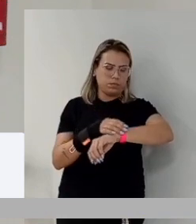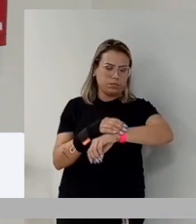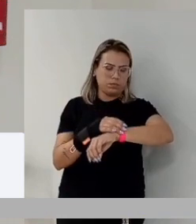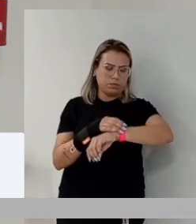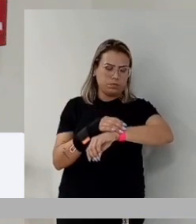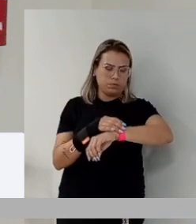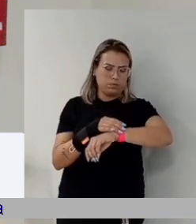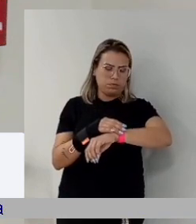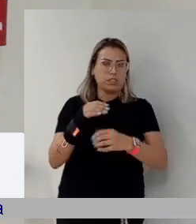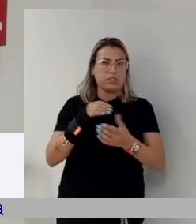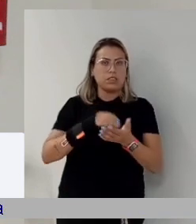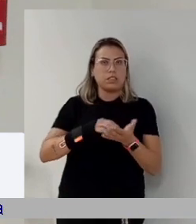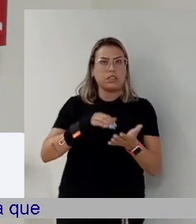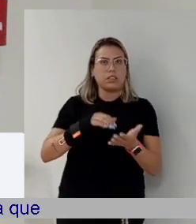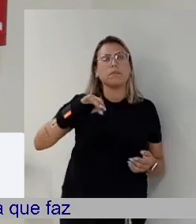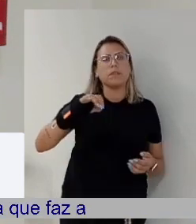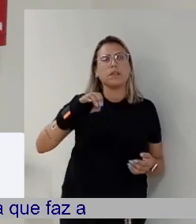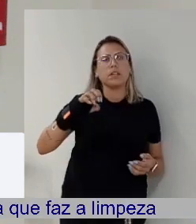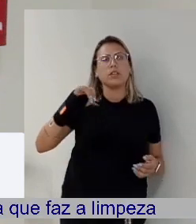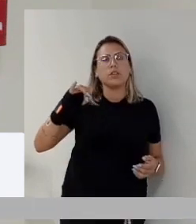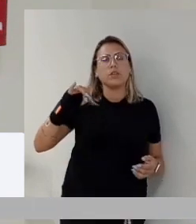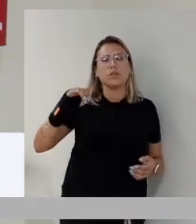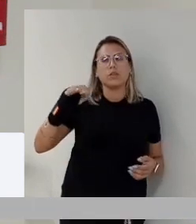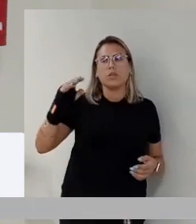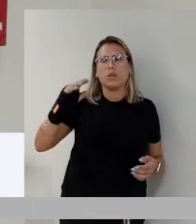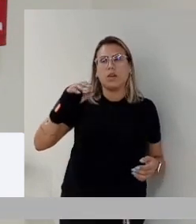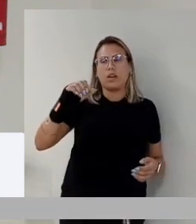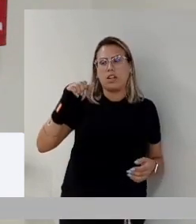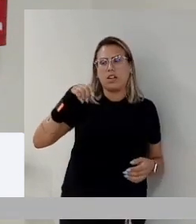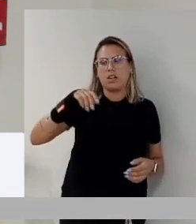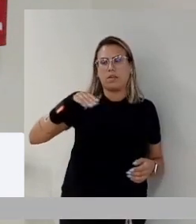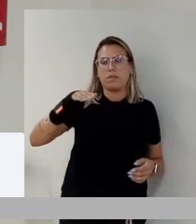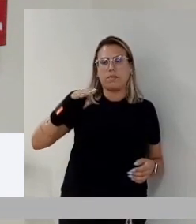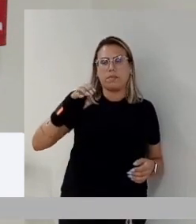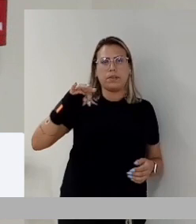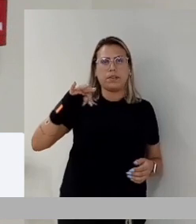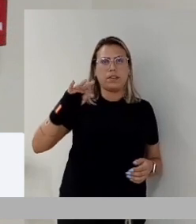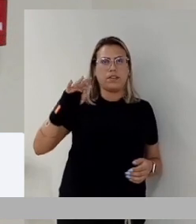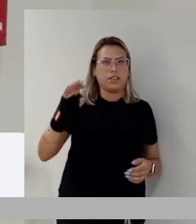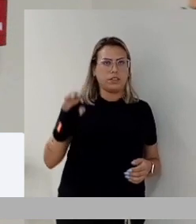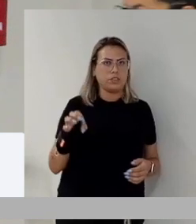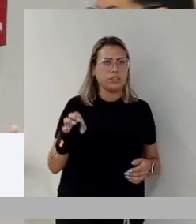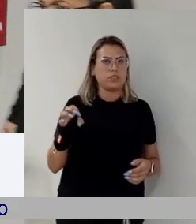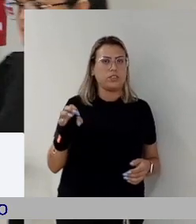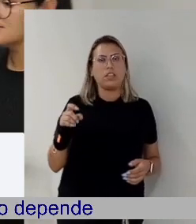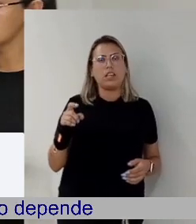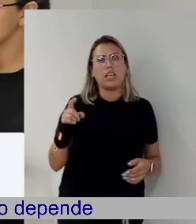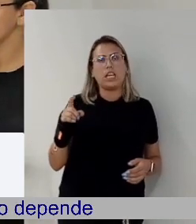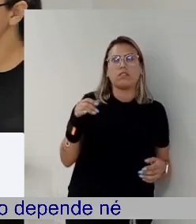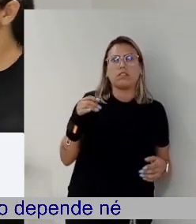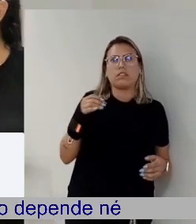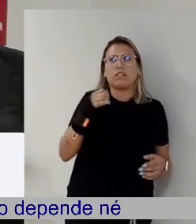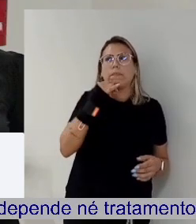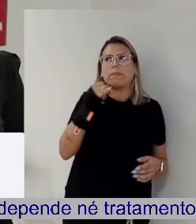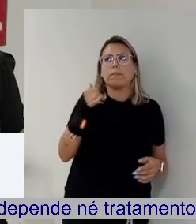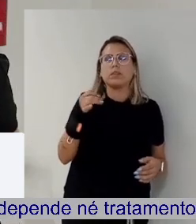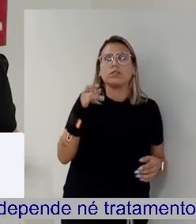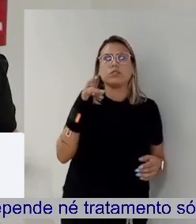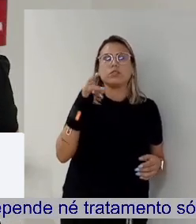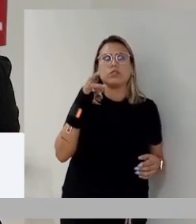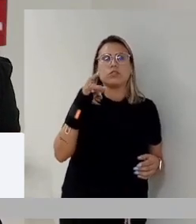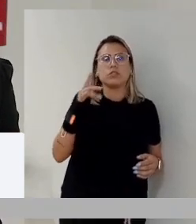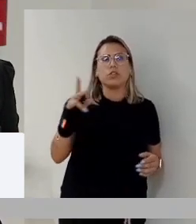secretaria que faz a limpeza pública no nosso município hoje não depende né praticamente só da